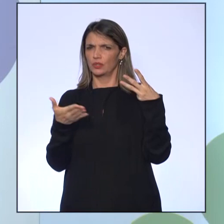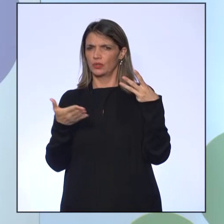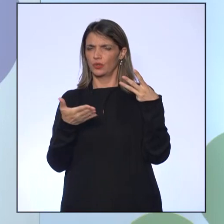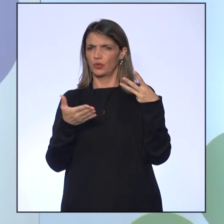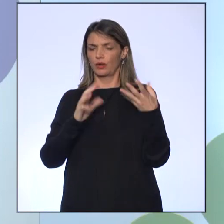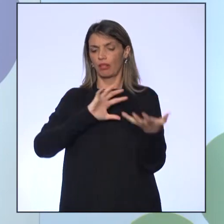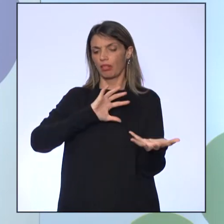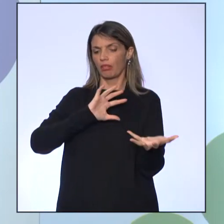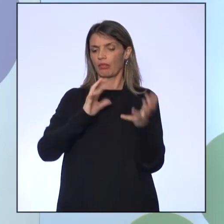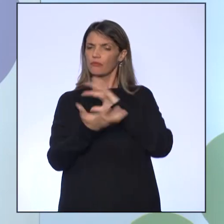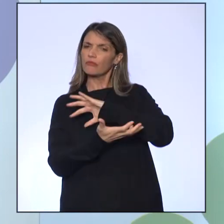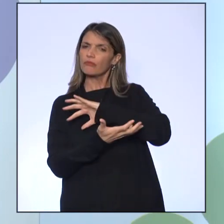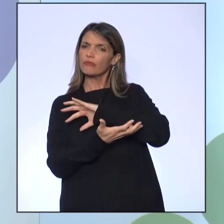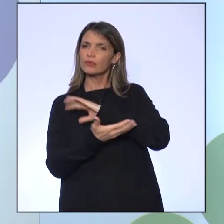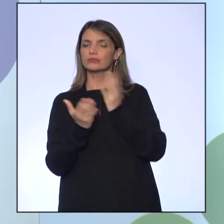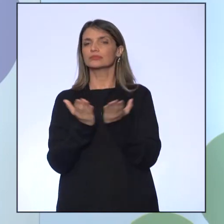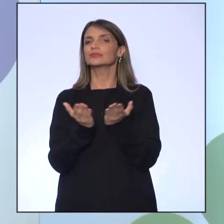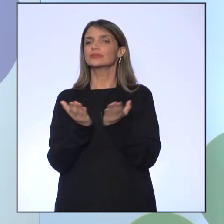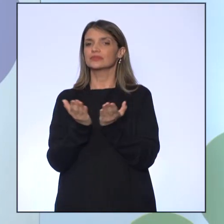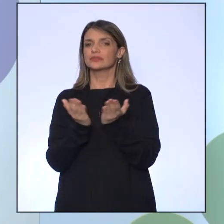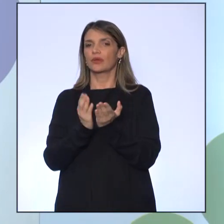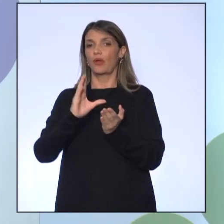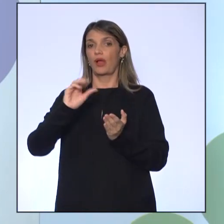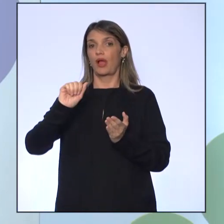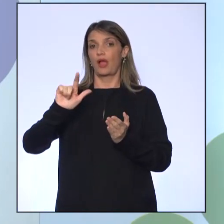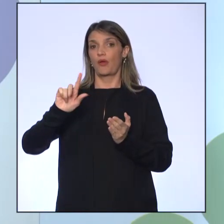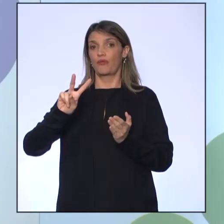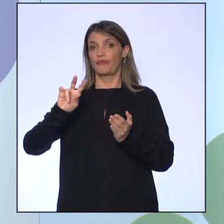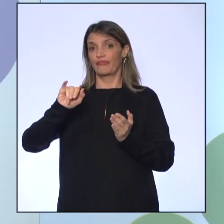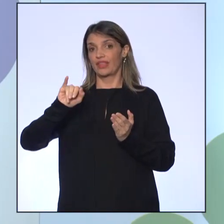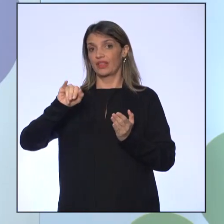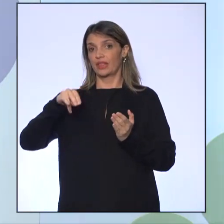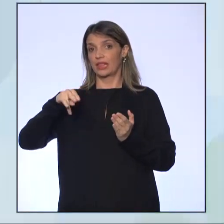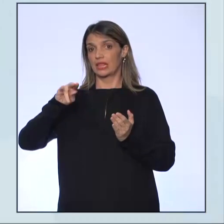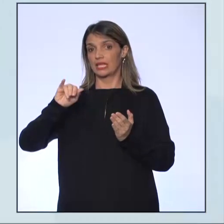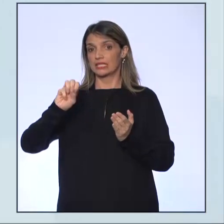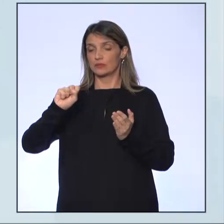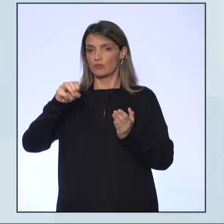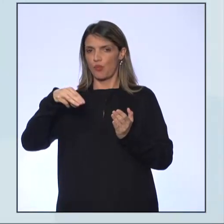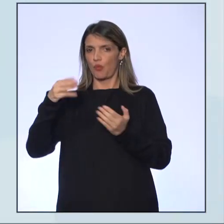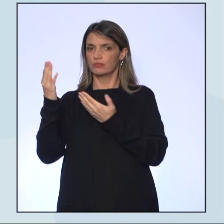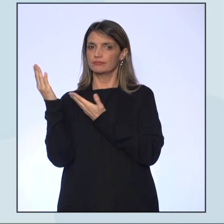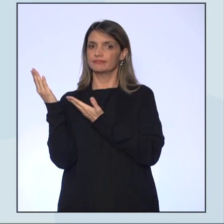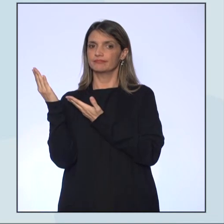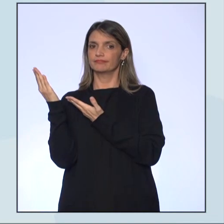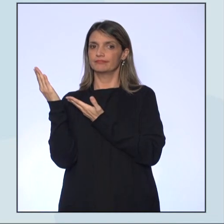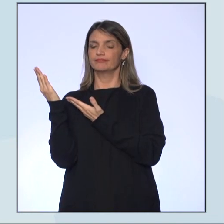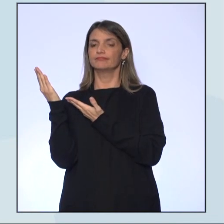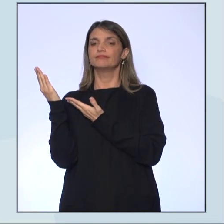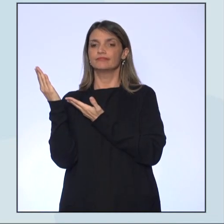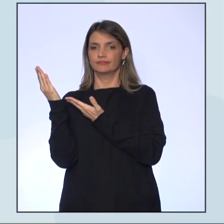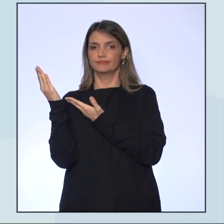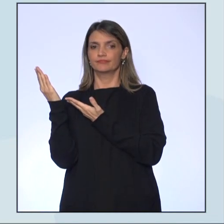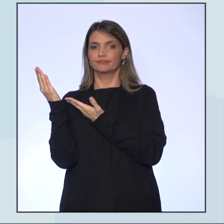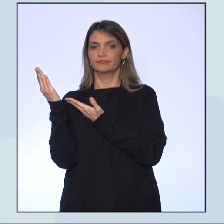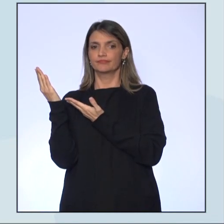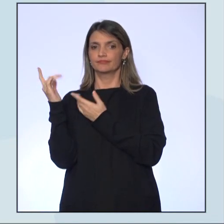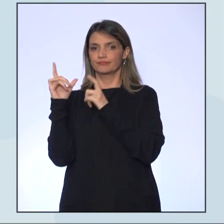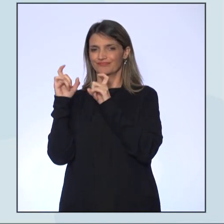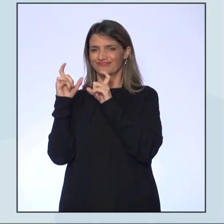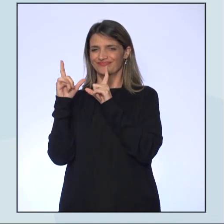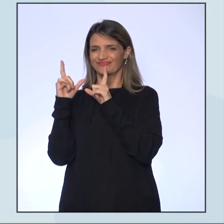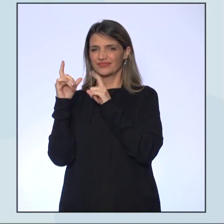Reforma Protestante, dessa vez o calvinismo, né? Então, olha aí na tela para vocês, né, a imagenzinha do Calvino. O Calvino